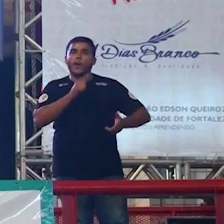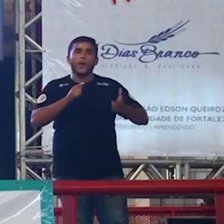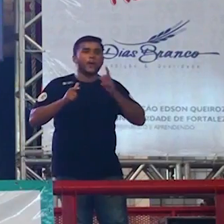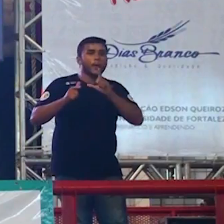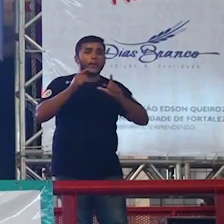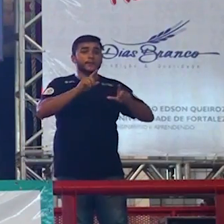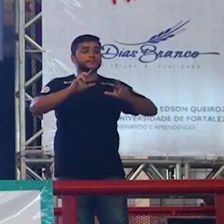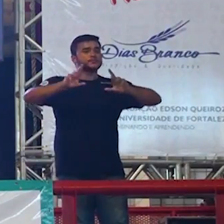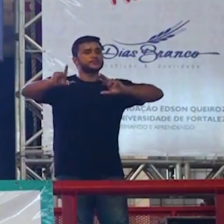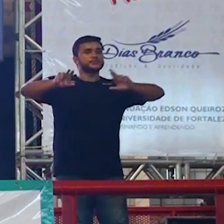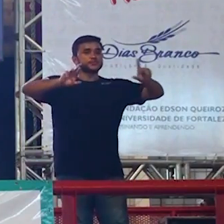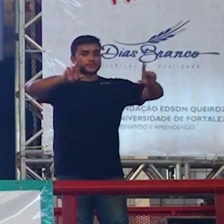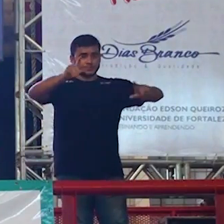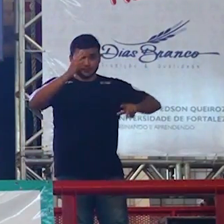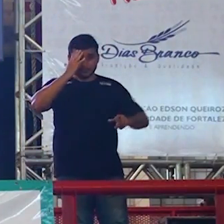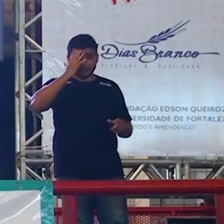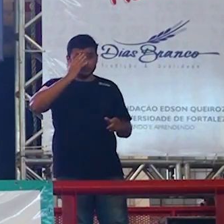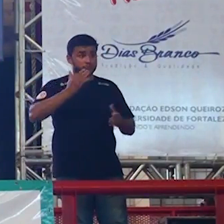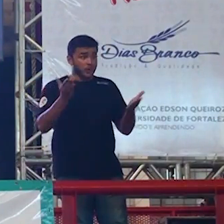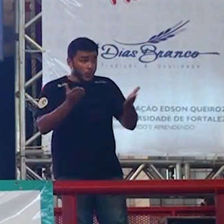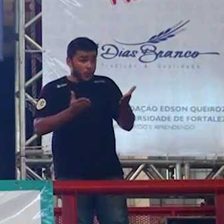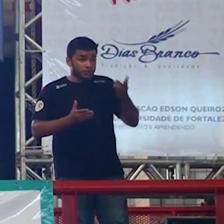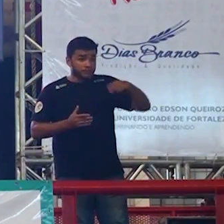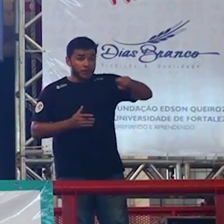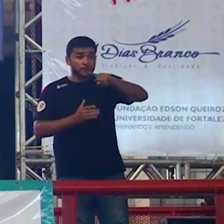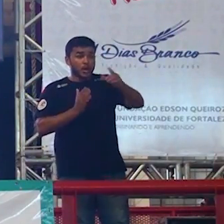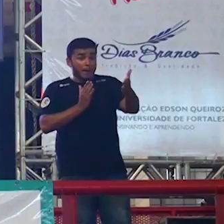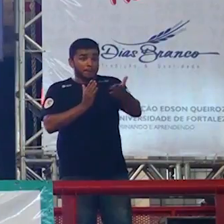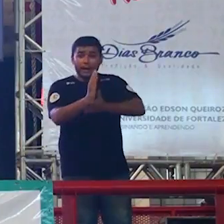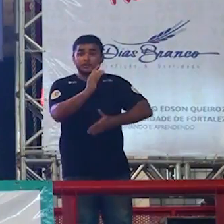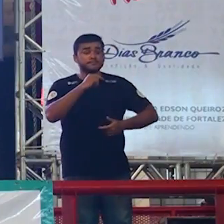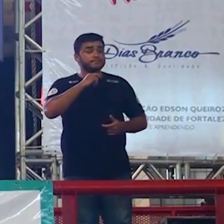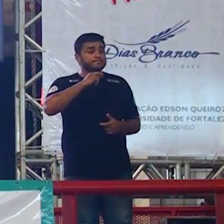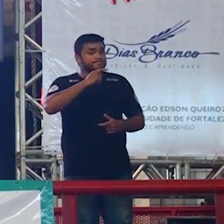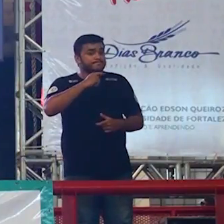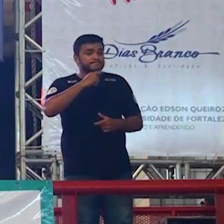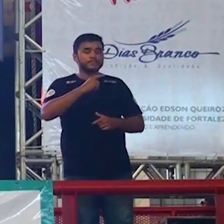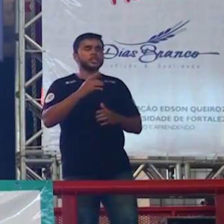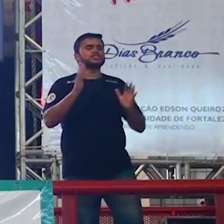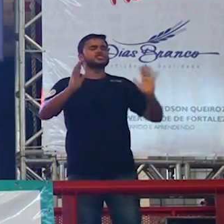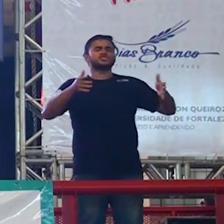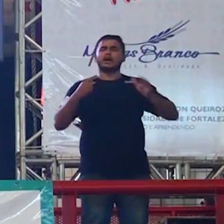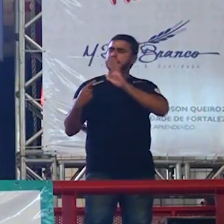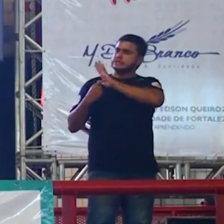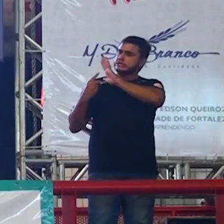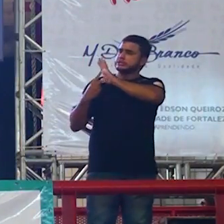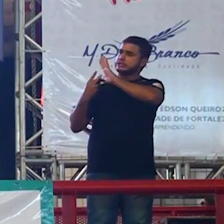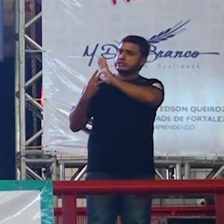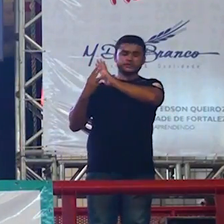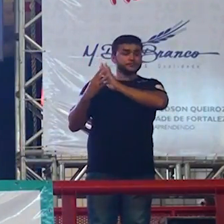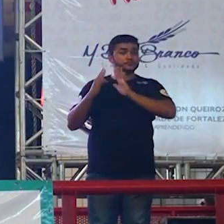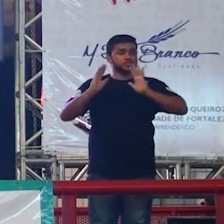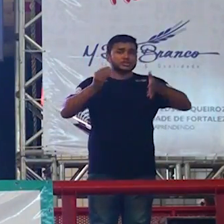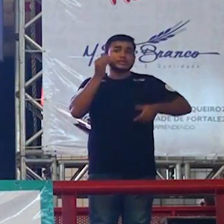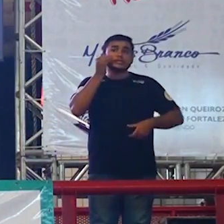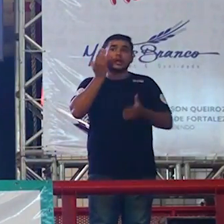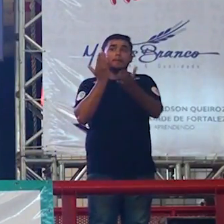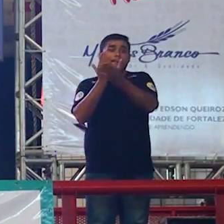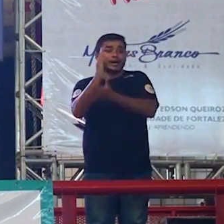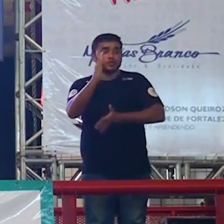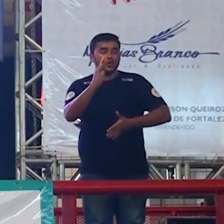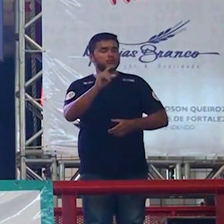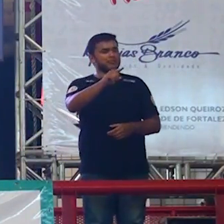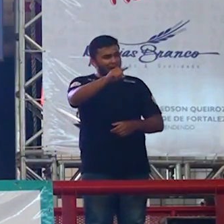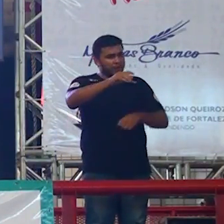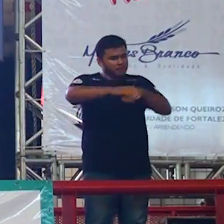diferentes. Então, meu amigo, se até agora você não passou no Enem, já tentou outras vezes, o Einstein está dizendo aqui, olha, se